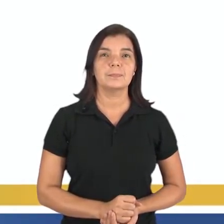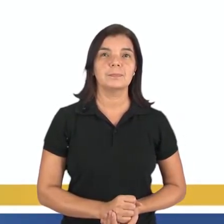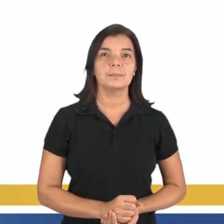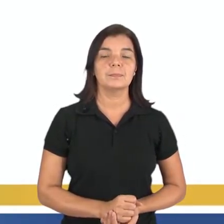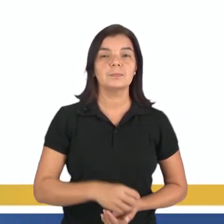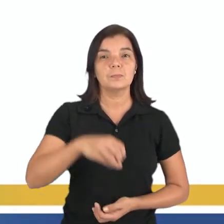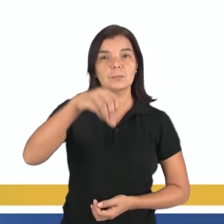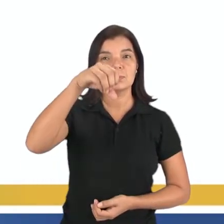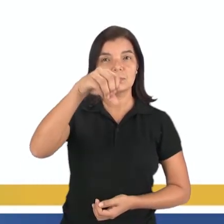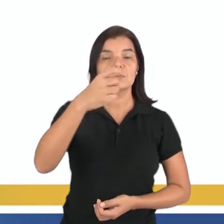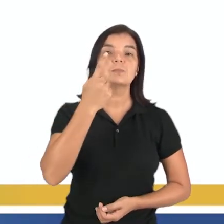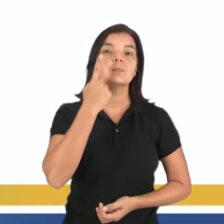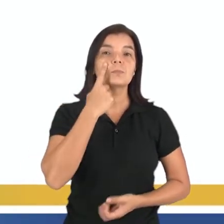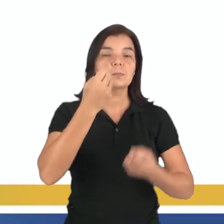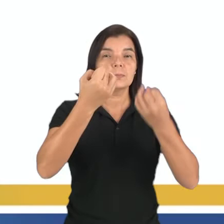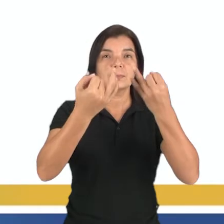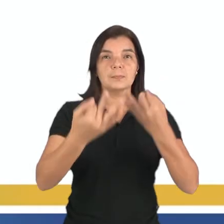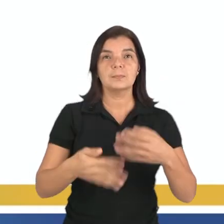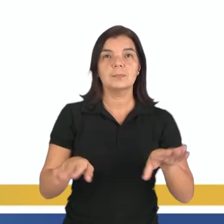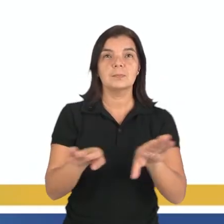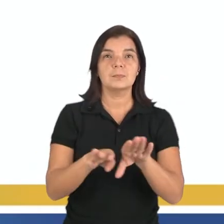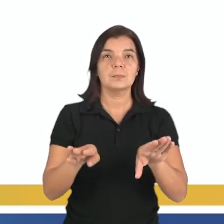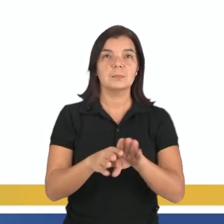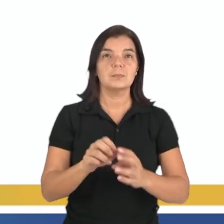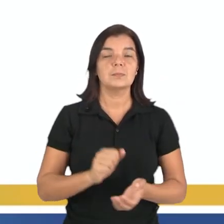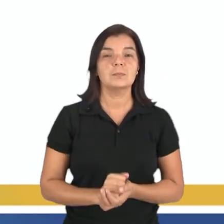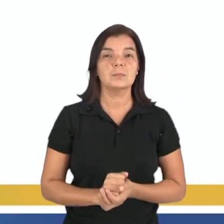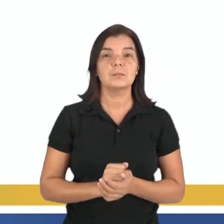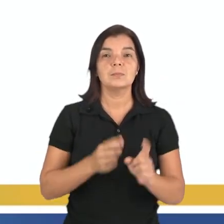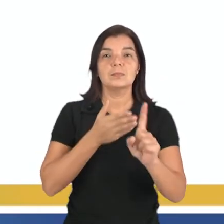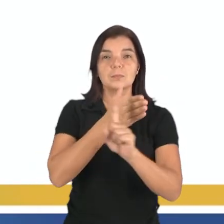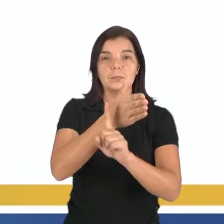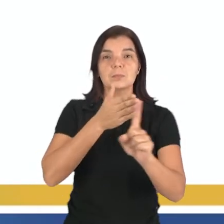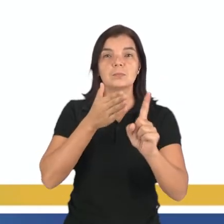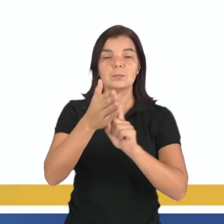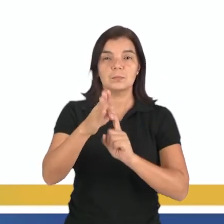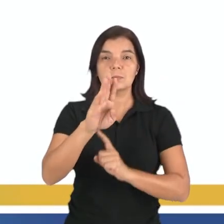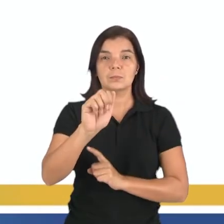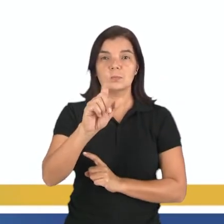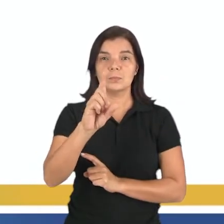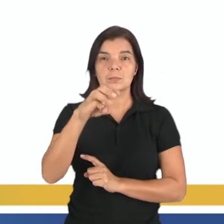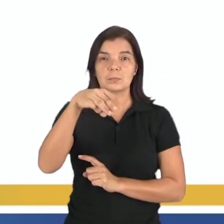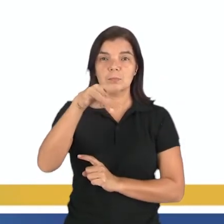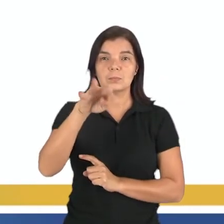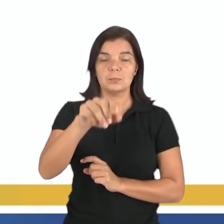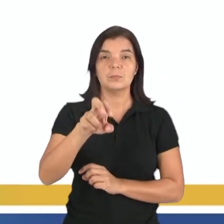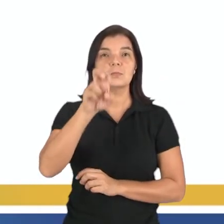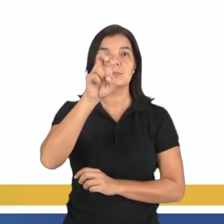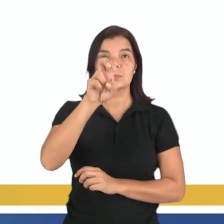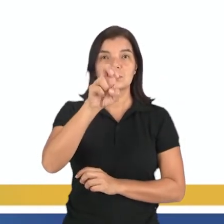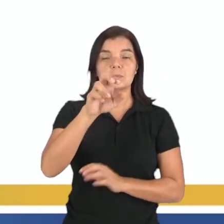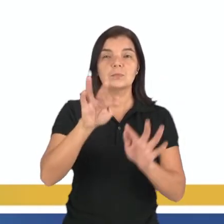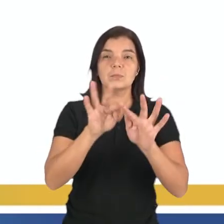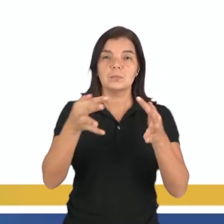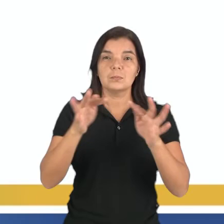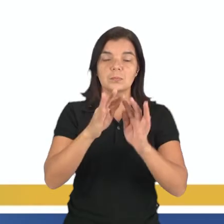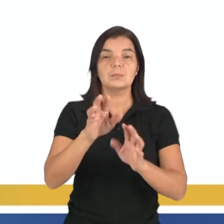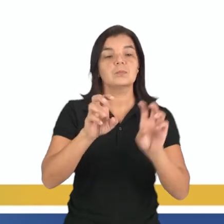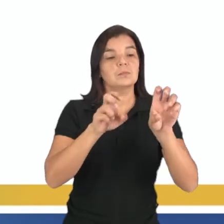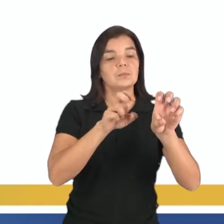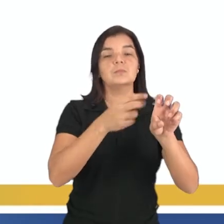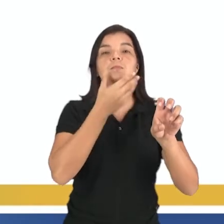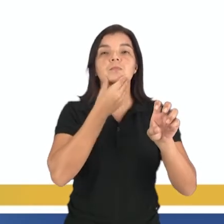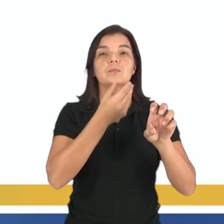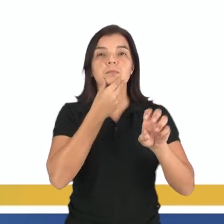No nono passo, nós vamos falar sobre as modalidades do badminton. Existem 5: simples masculina,